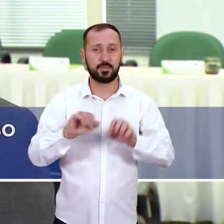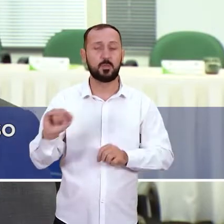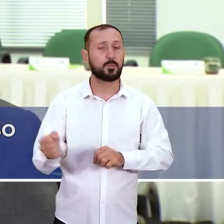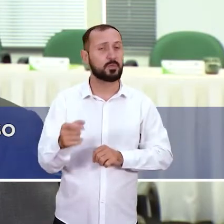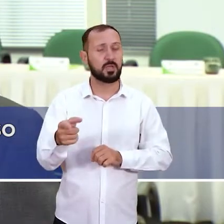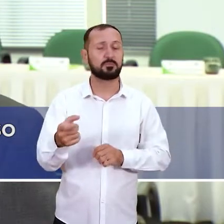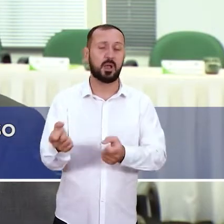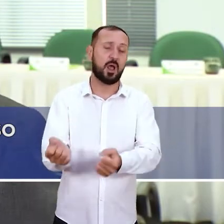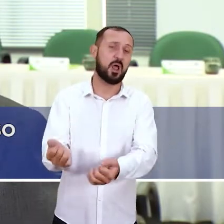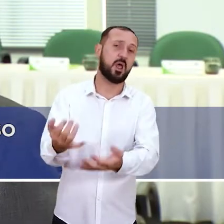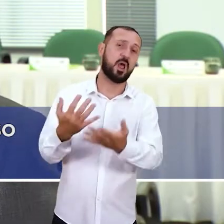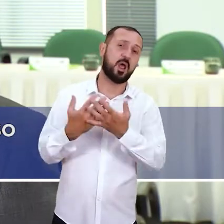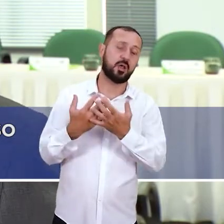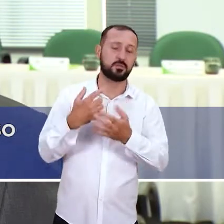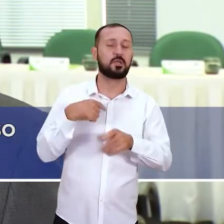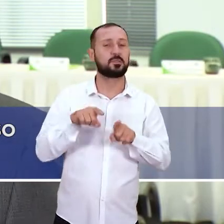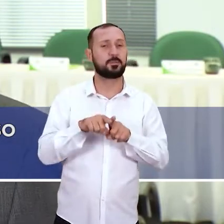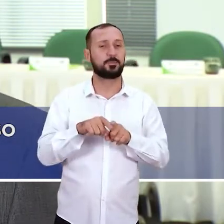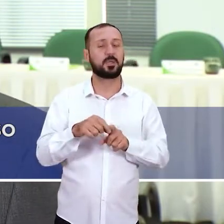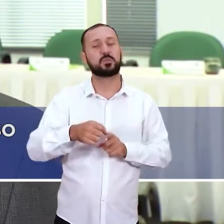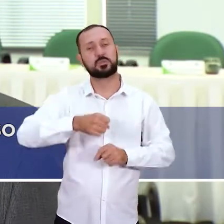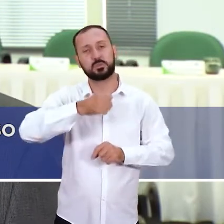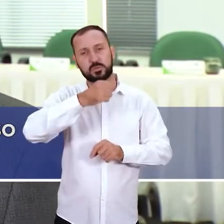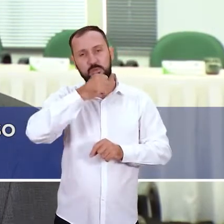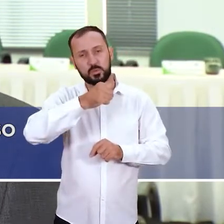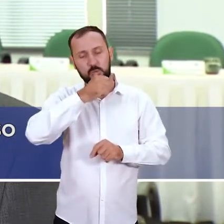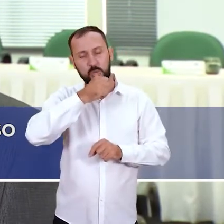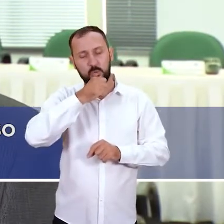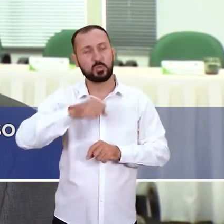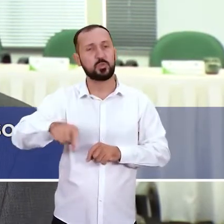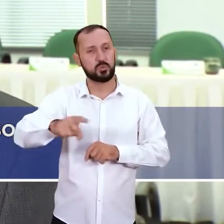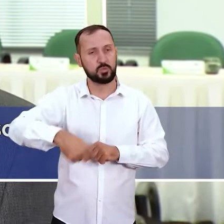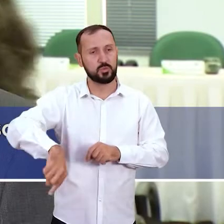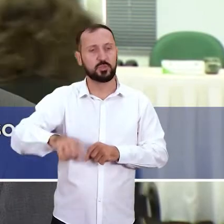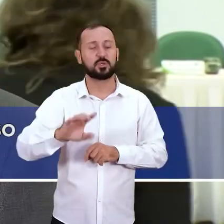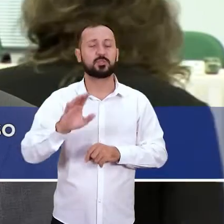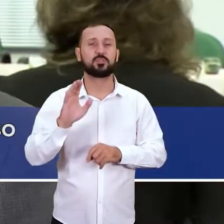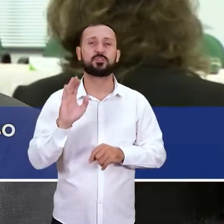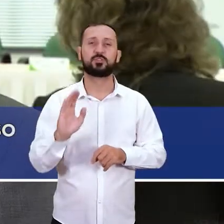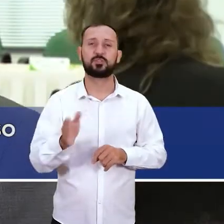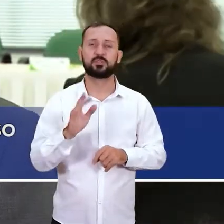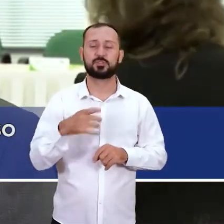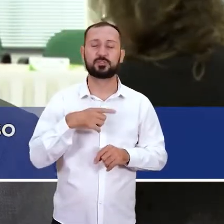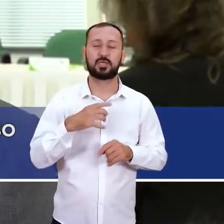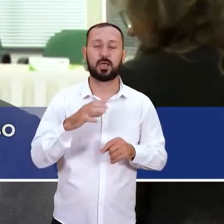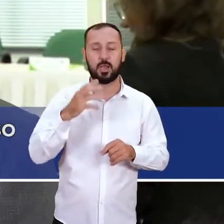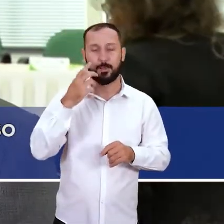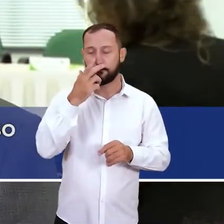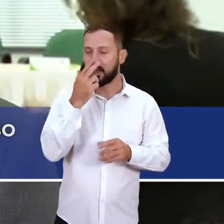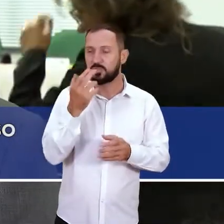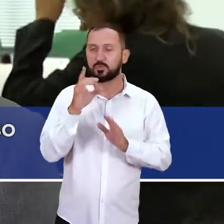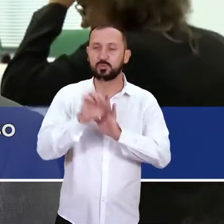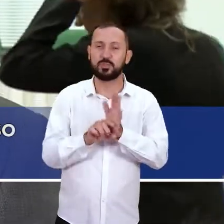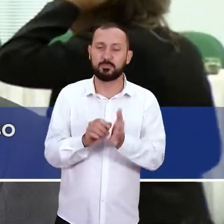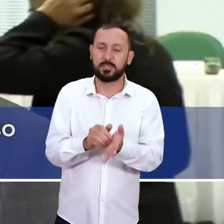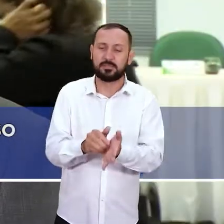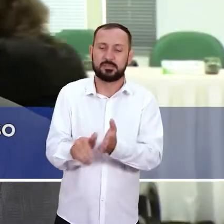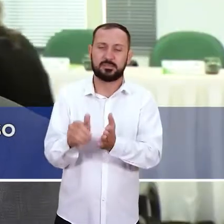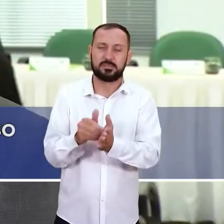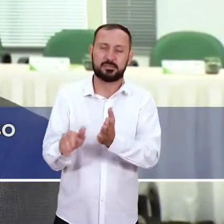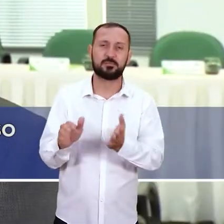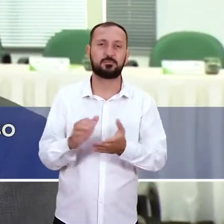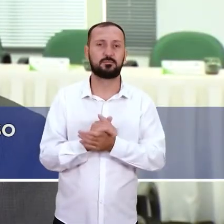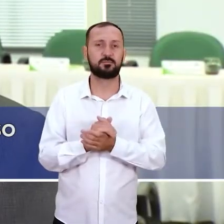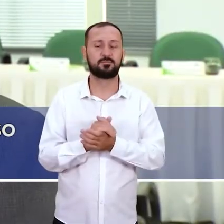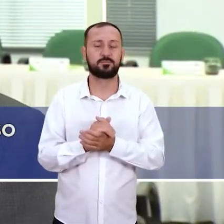empresa a oportunidade de dar a sua versão, ouvir os idosos, que são aqueles que mais são negligenciados